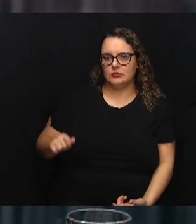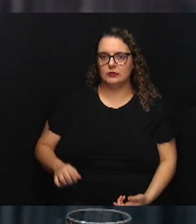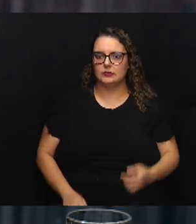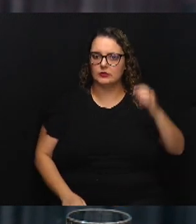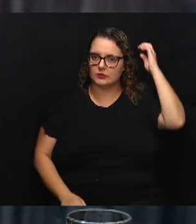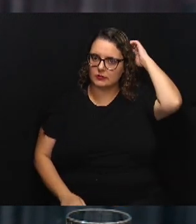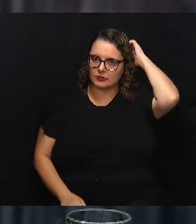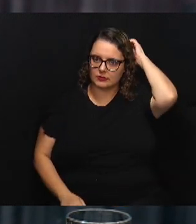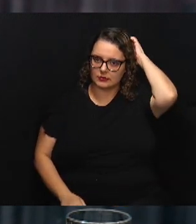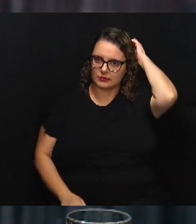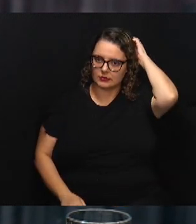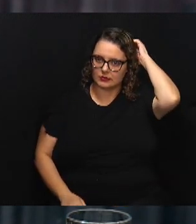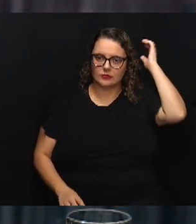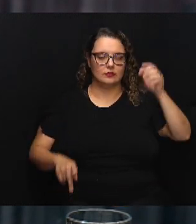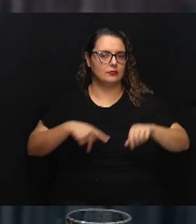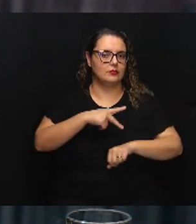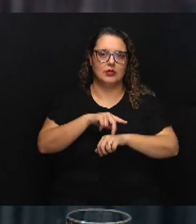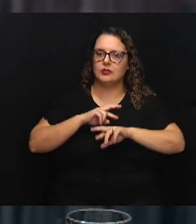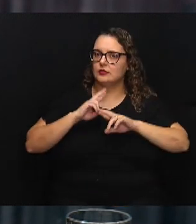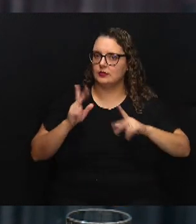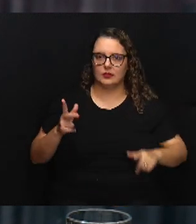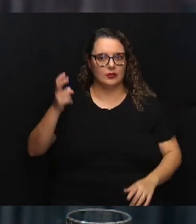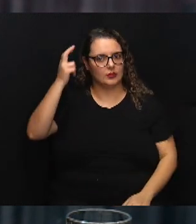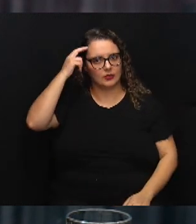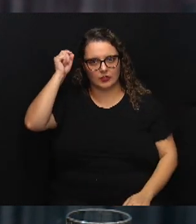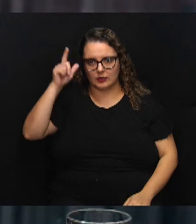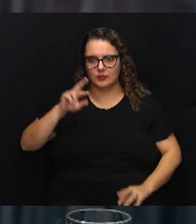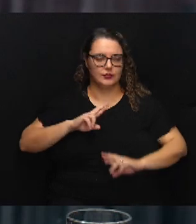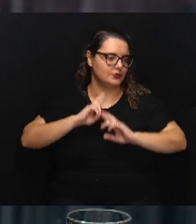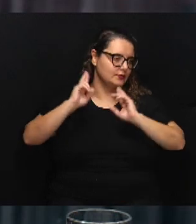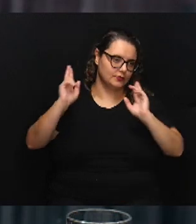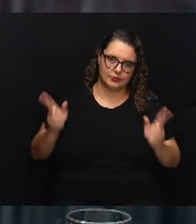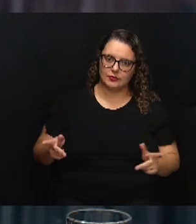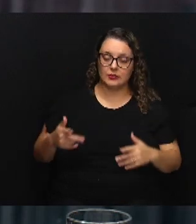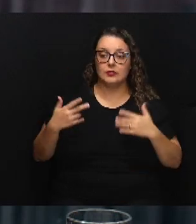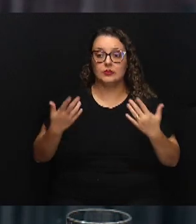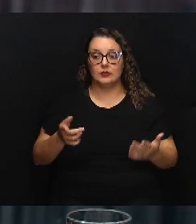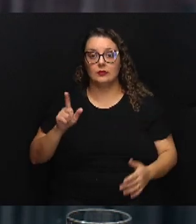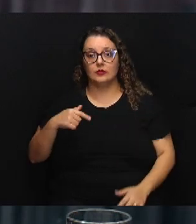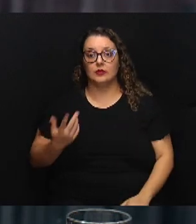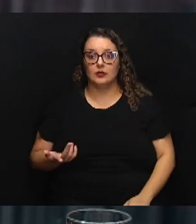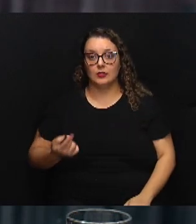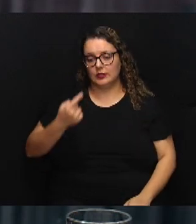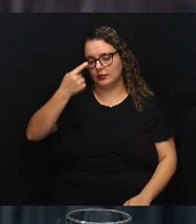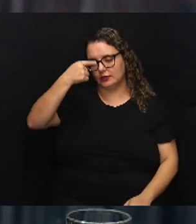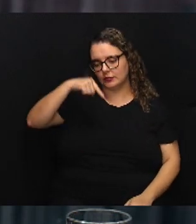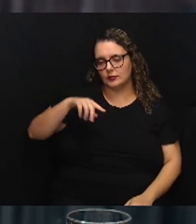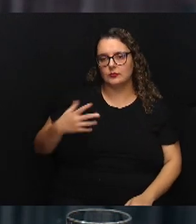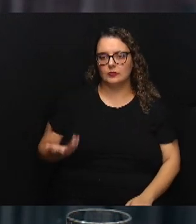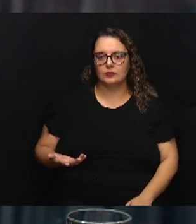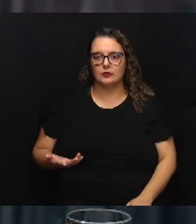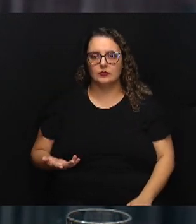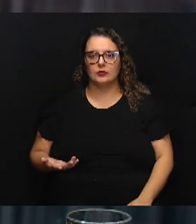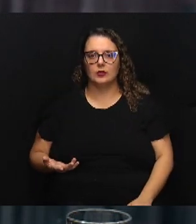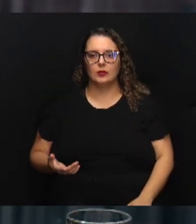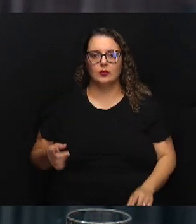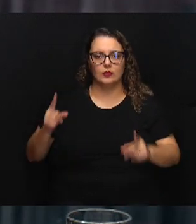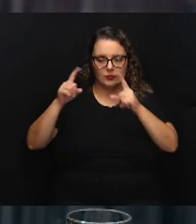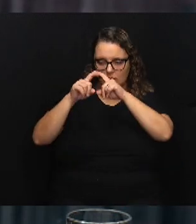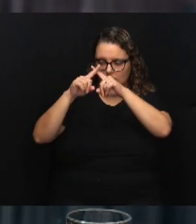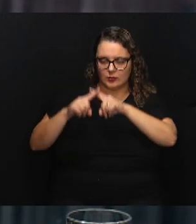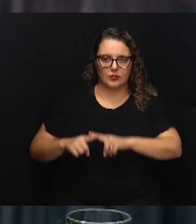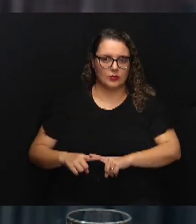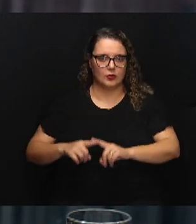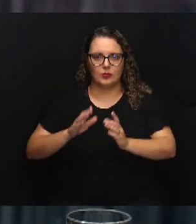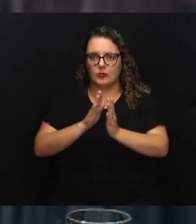É um país totalmente diferente, uma cultura totalmente diferente, né? Então, assim, é muito questão do perfil, mas o se desafiar, seja para o